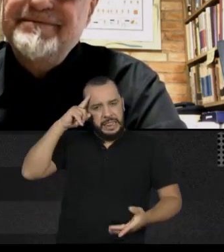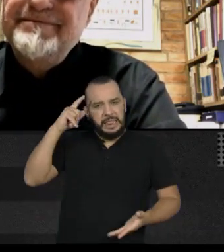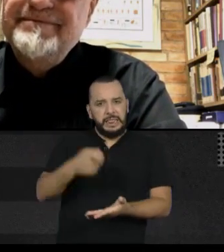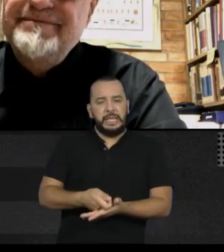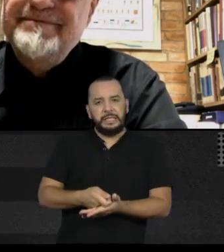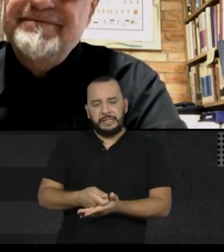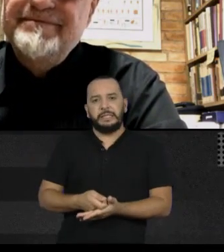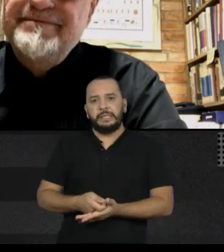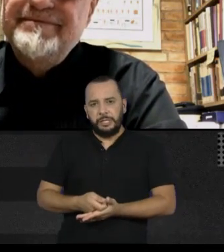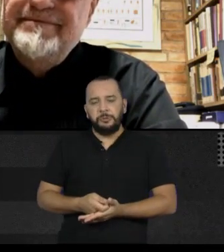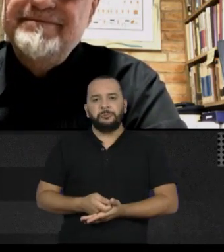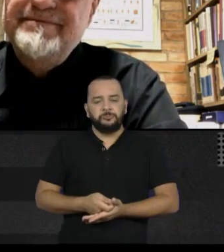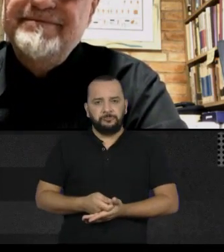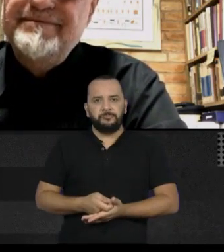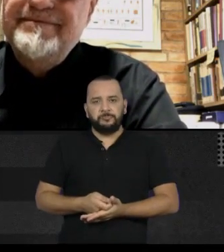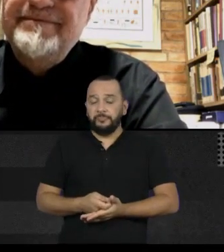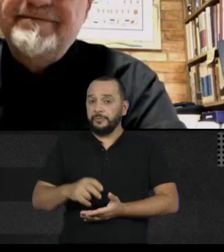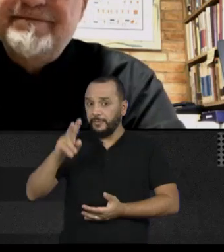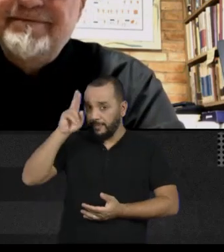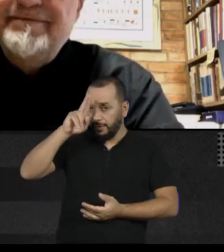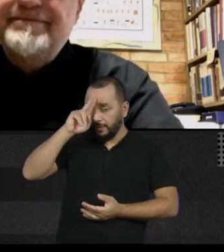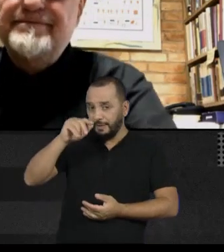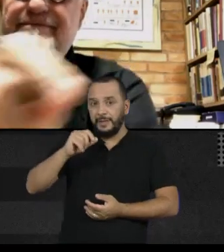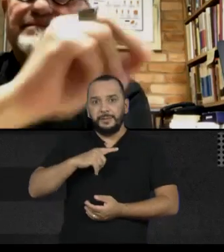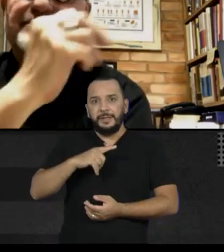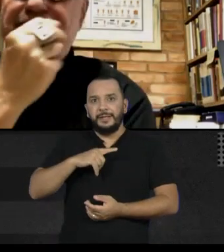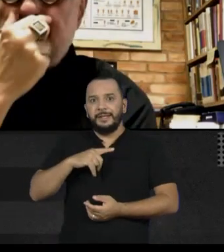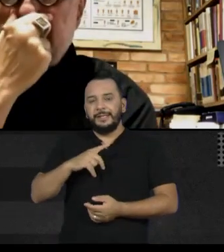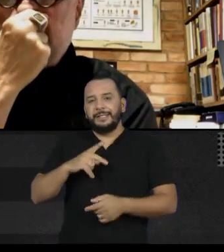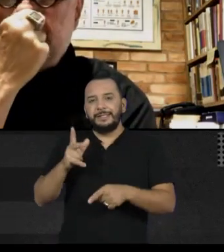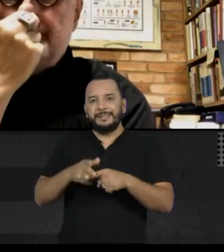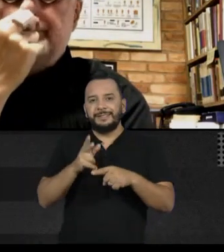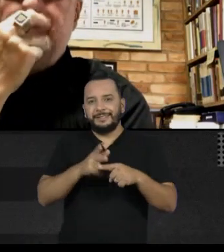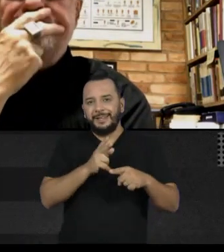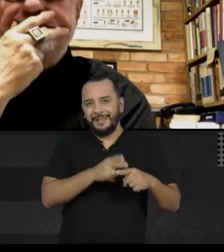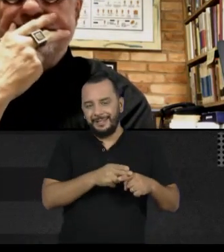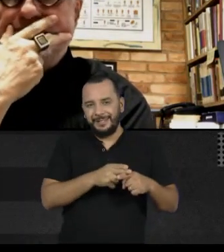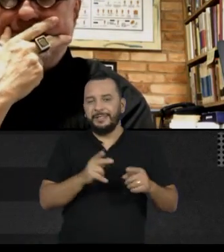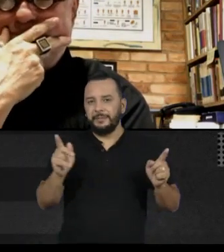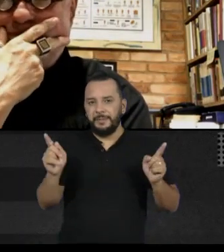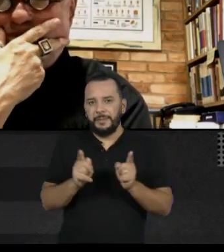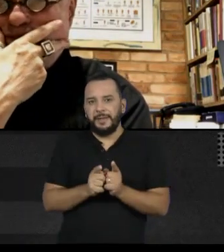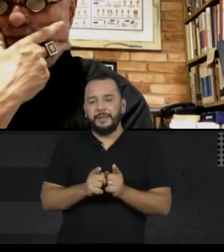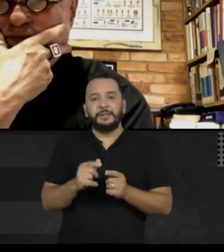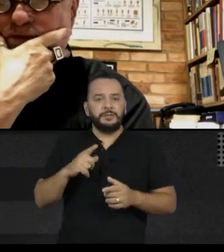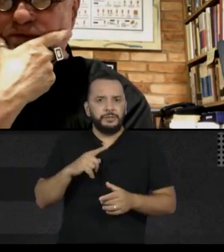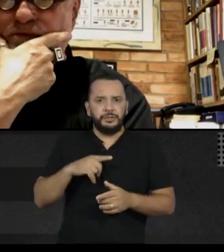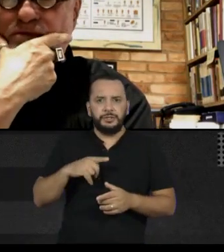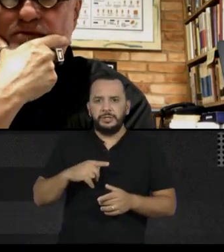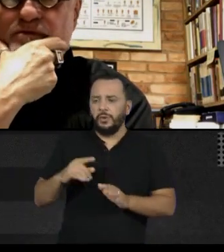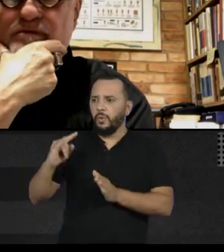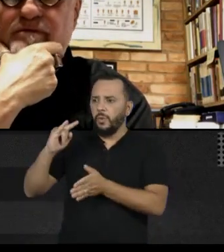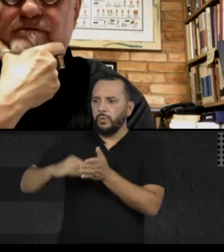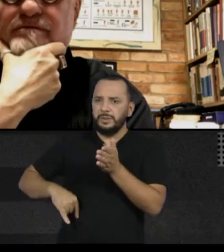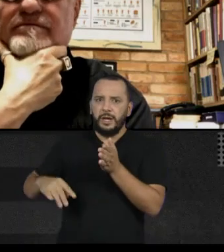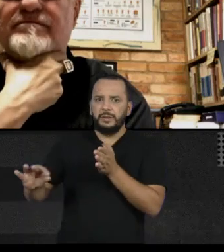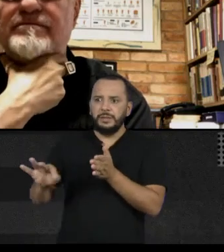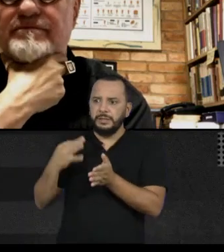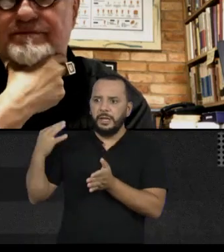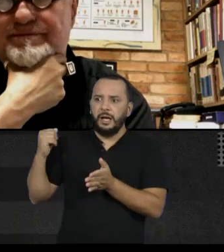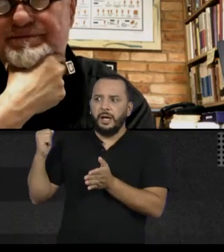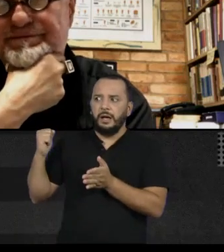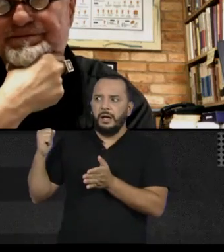um simplório professor. E o Titilo tinha uma simplicidade muito grande e um